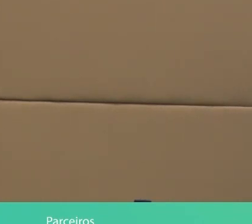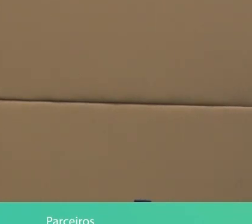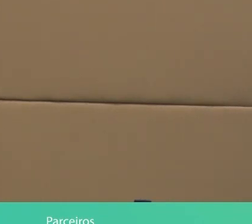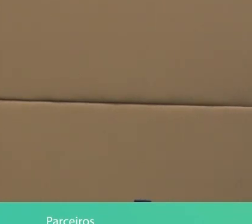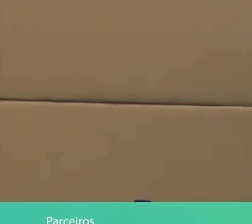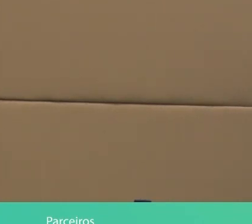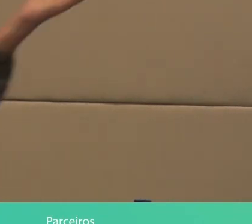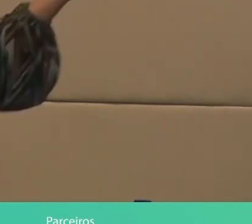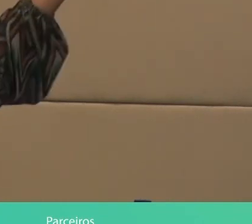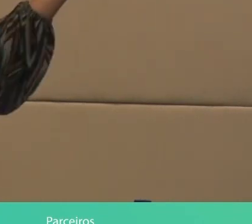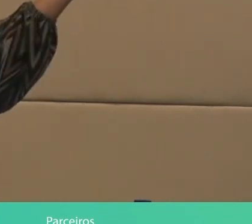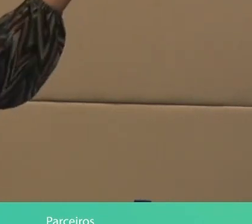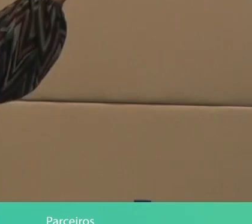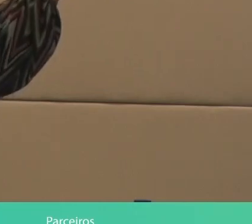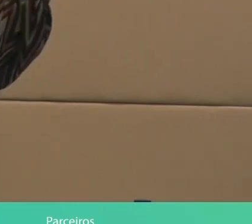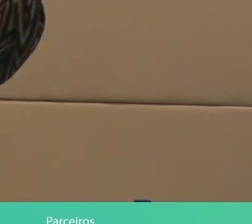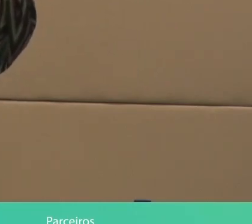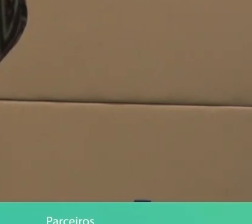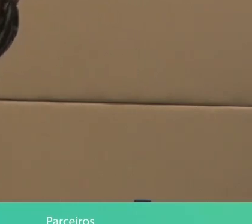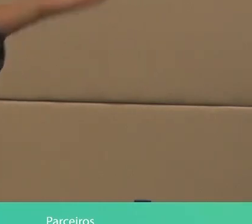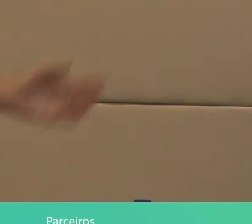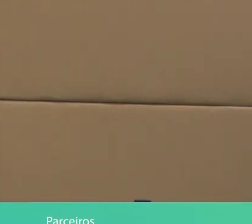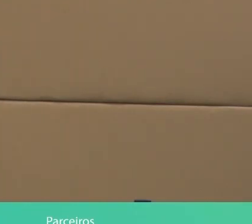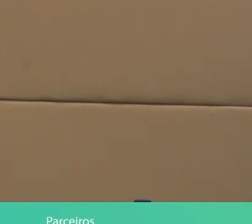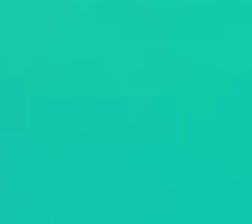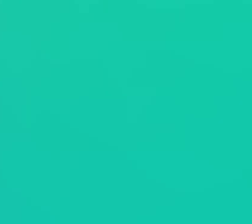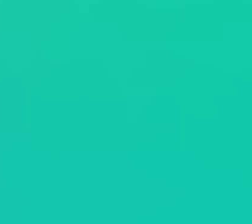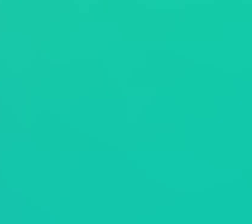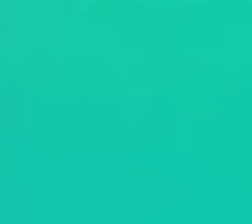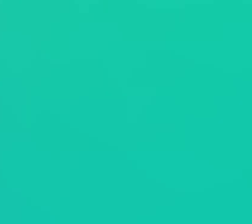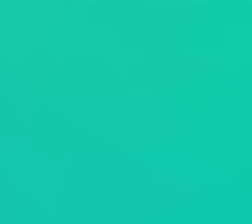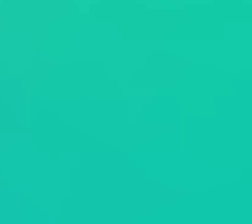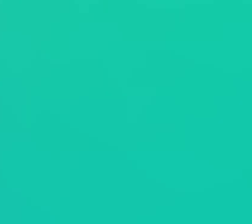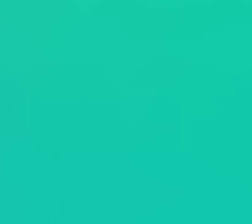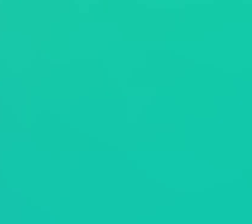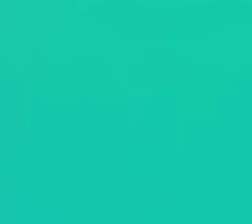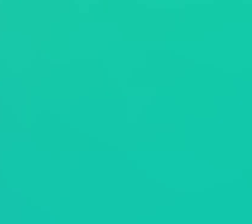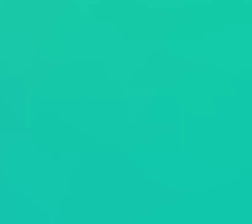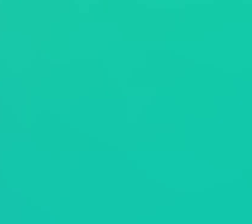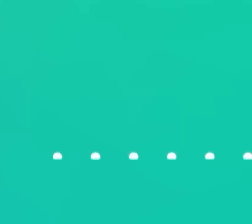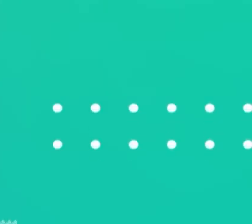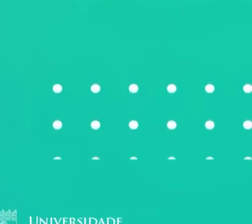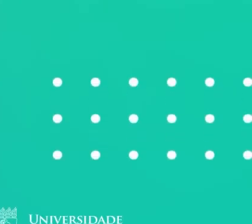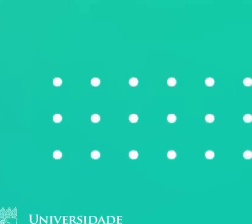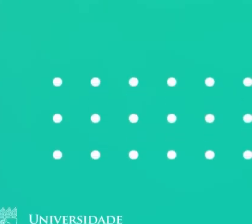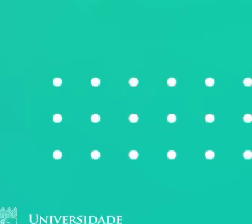Verde. Conheça o nosso palestrante. Here is our speaker.